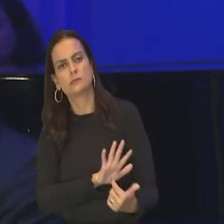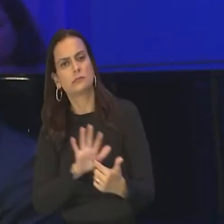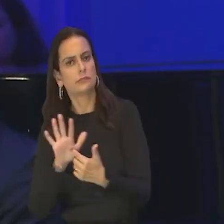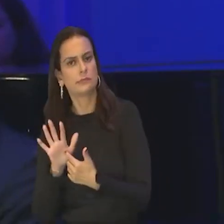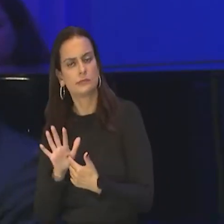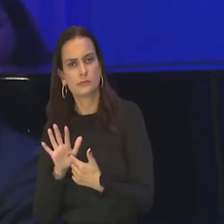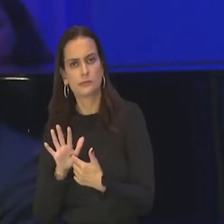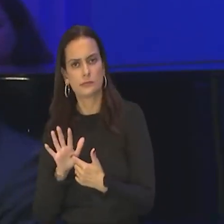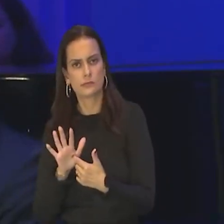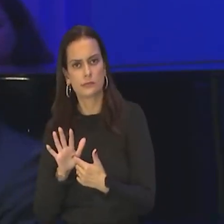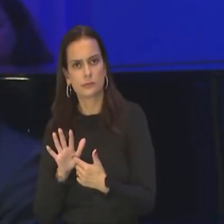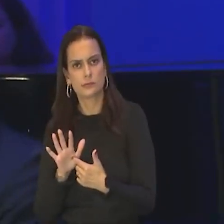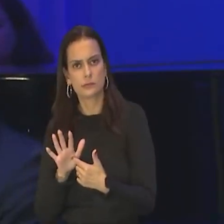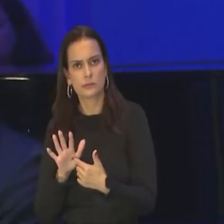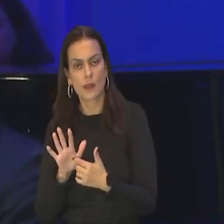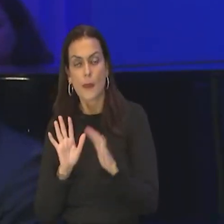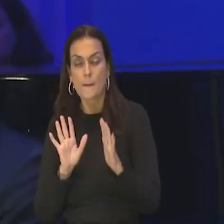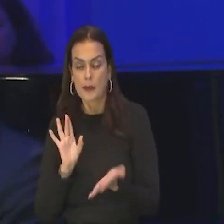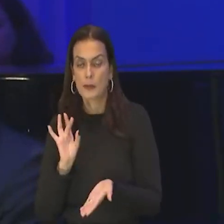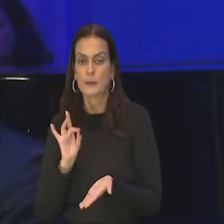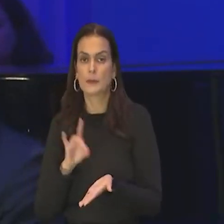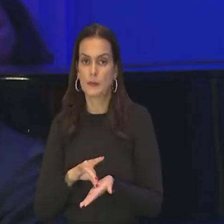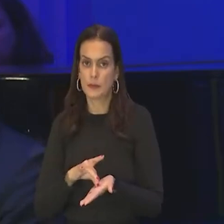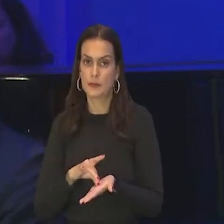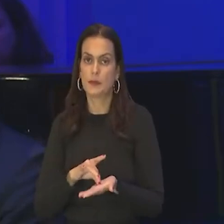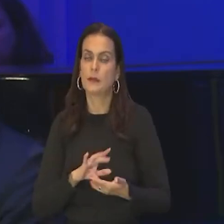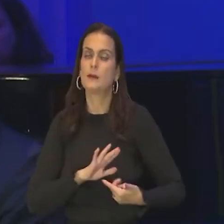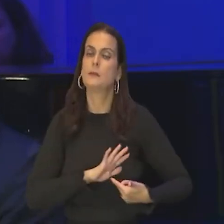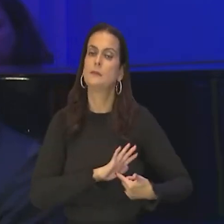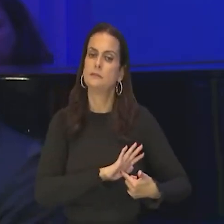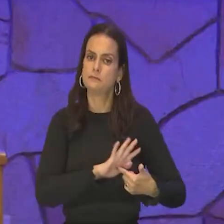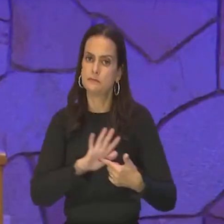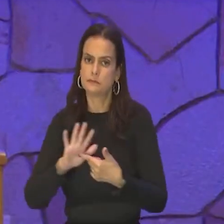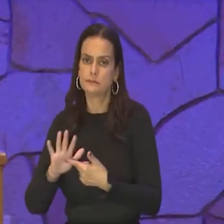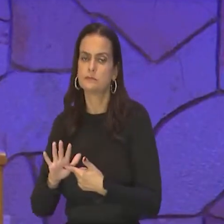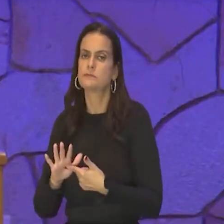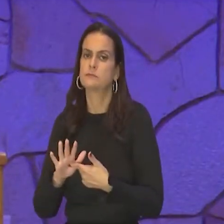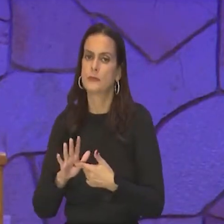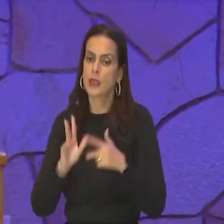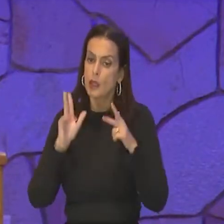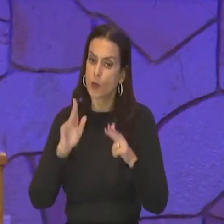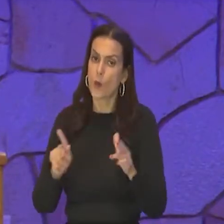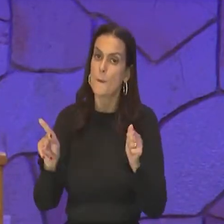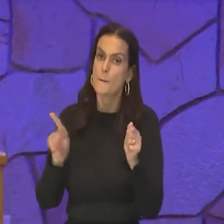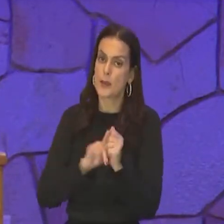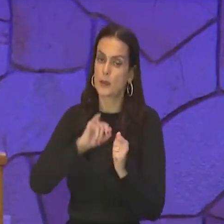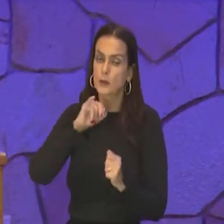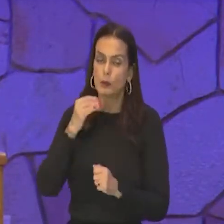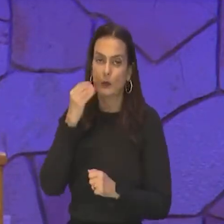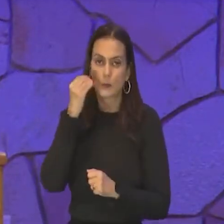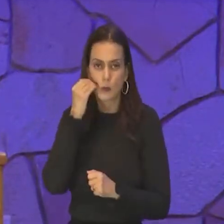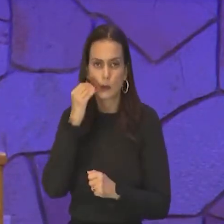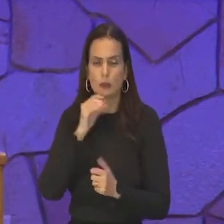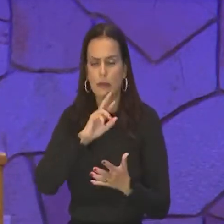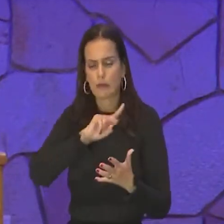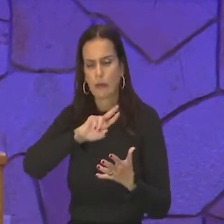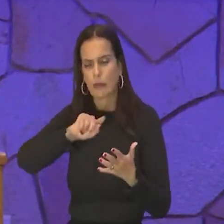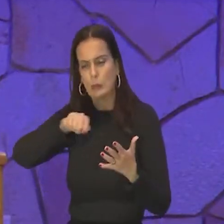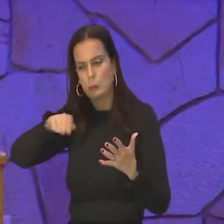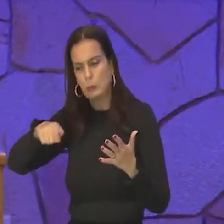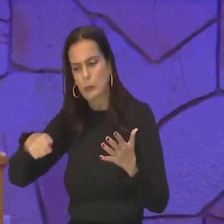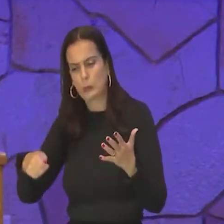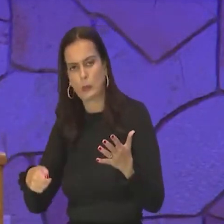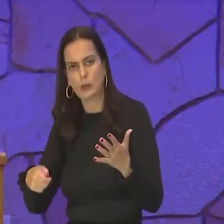traz, mas com certeza eles apresentavam, tanto quanto Pedro, quanto Judas, quanto Filipe, quanto Tomé,